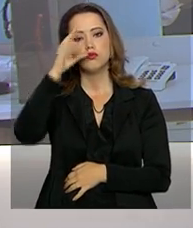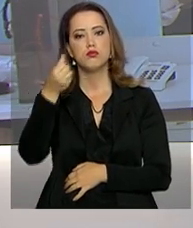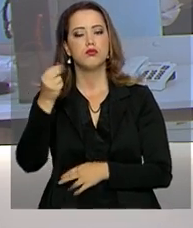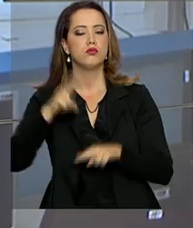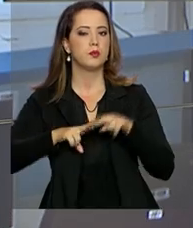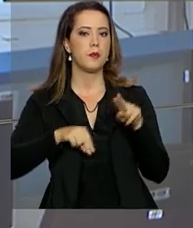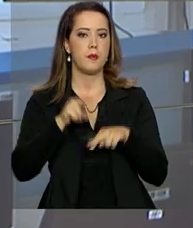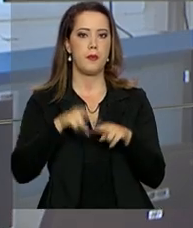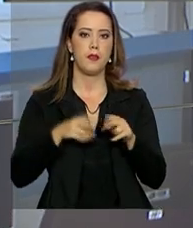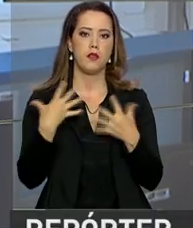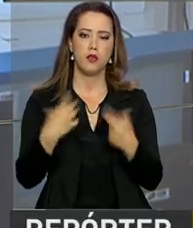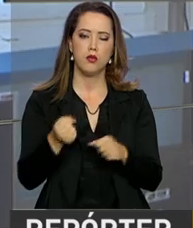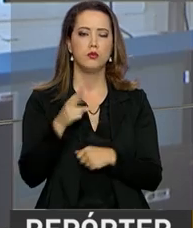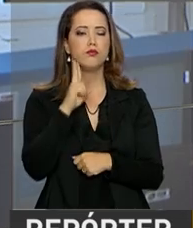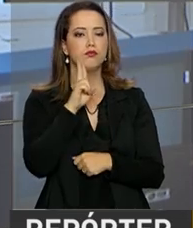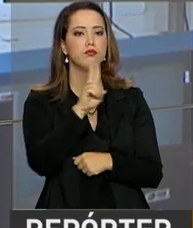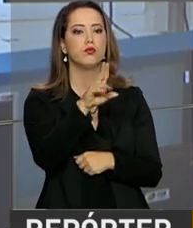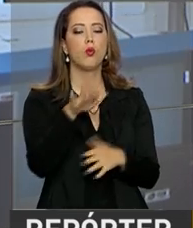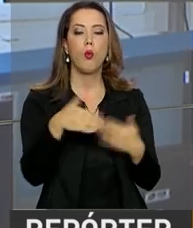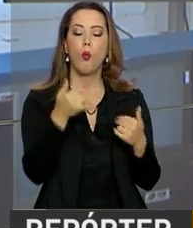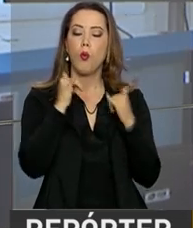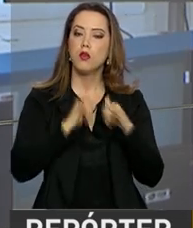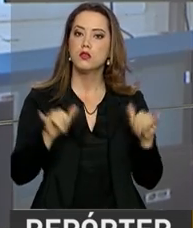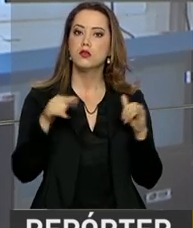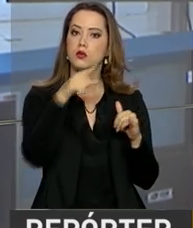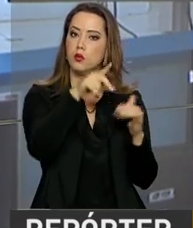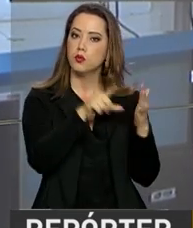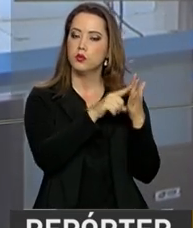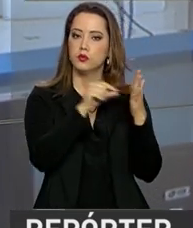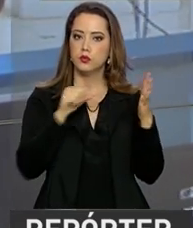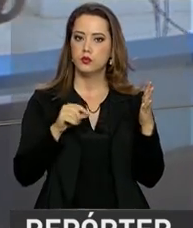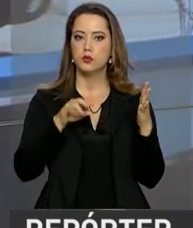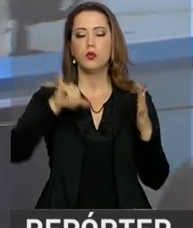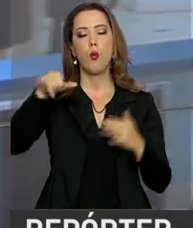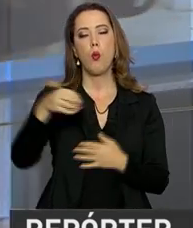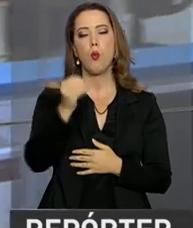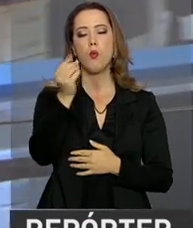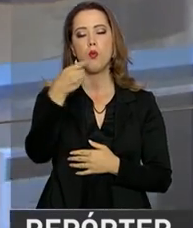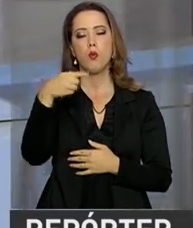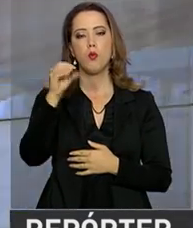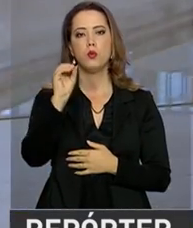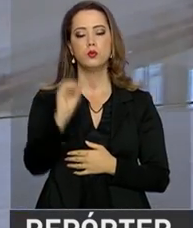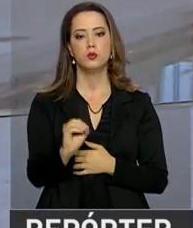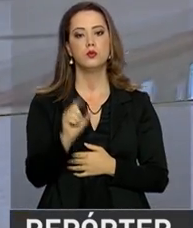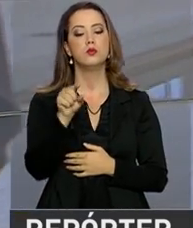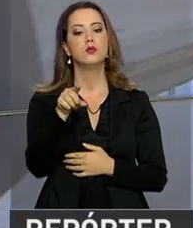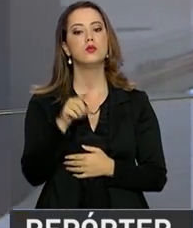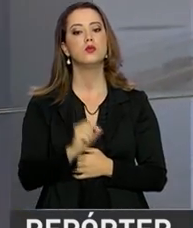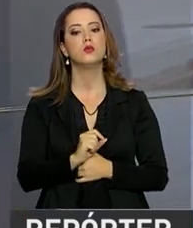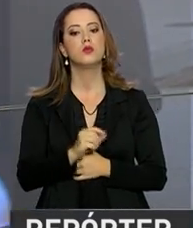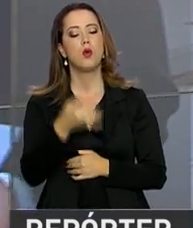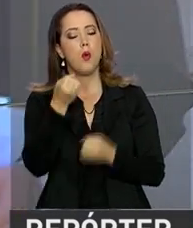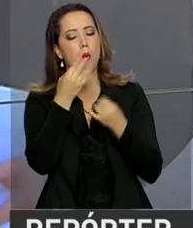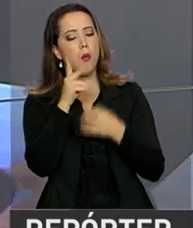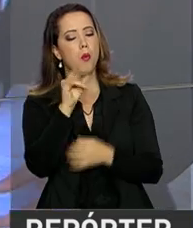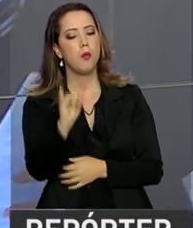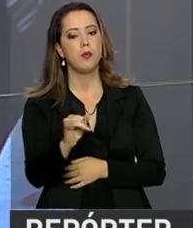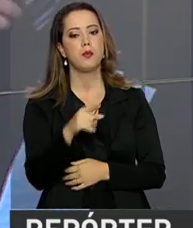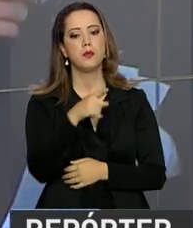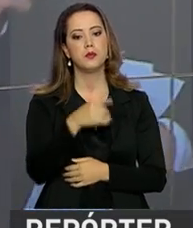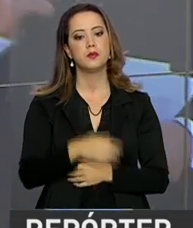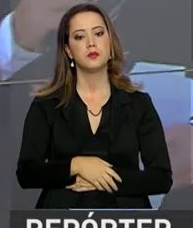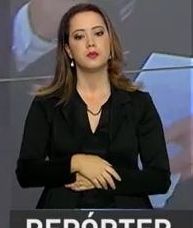junho vamos saber as informações direto do Palácio do Planalto com o João Pedro Neto Olá João Pedro bom dia para